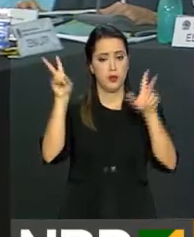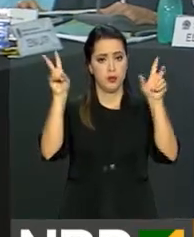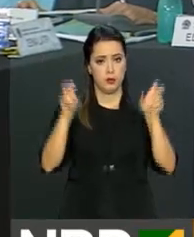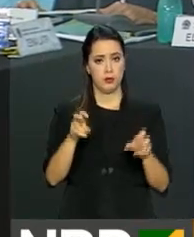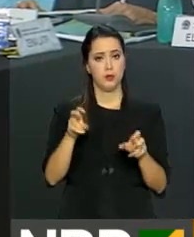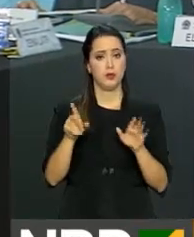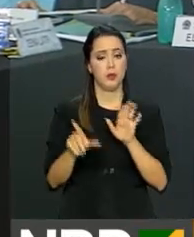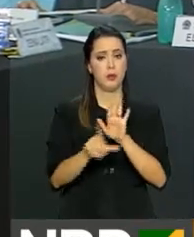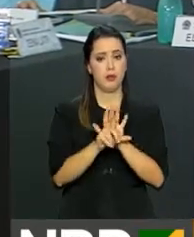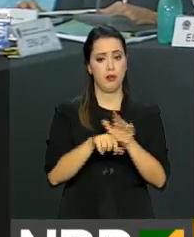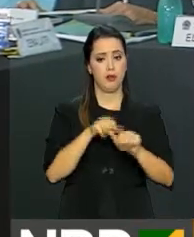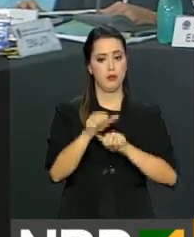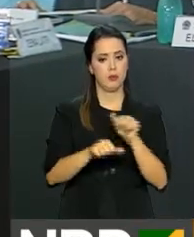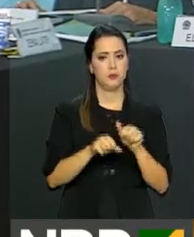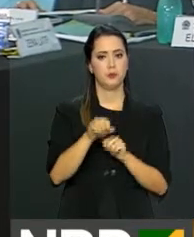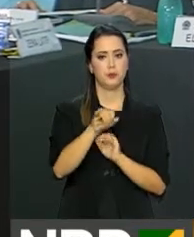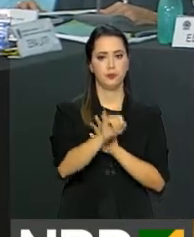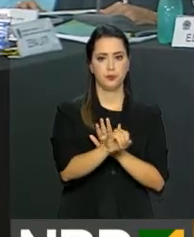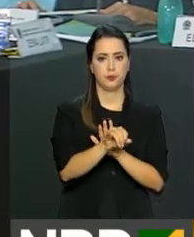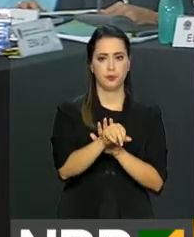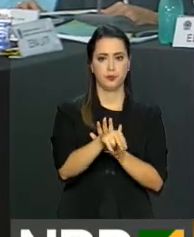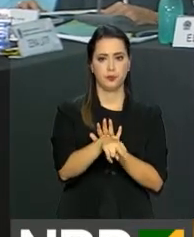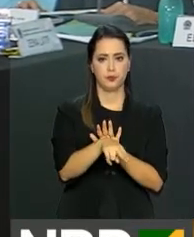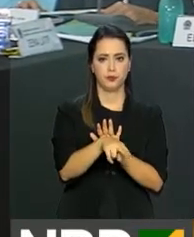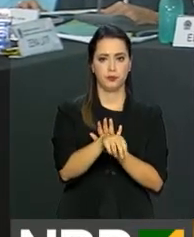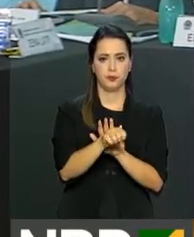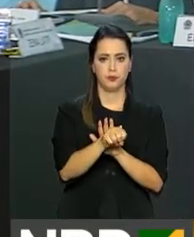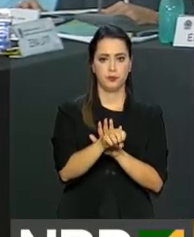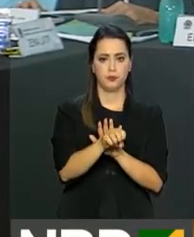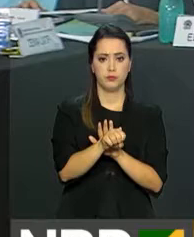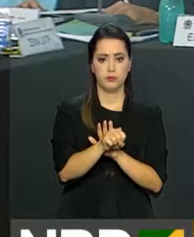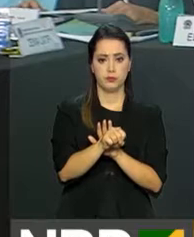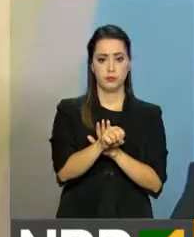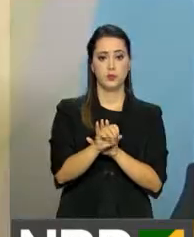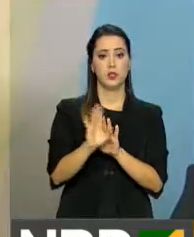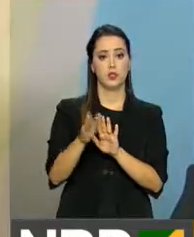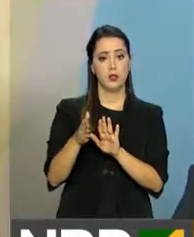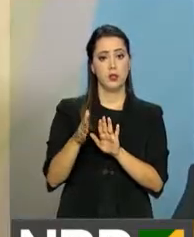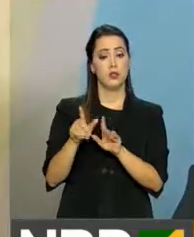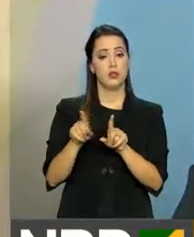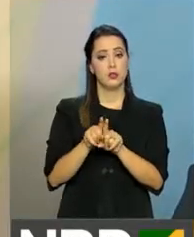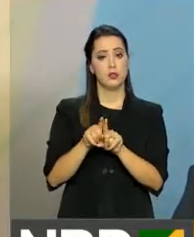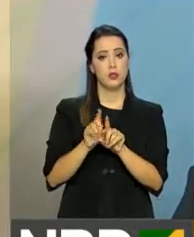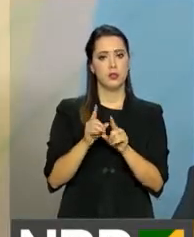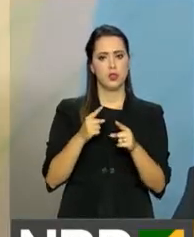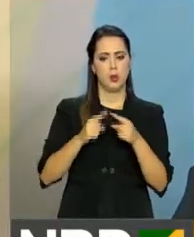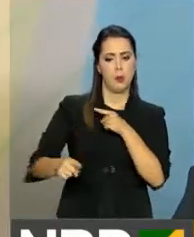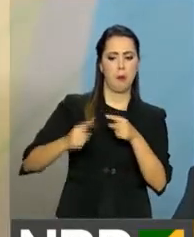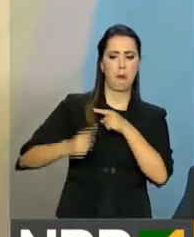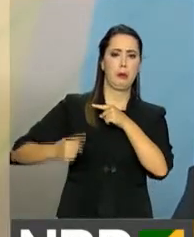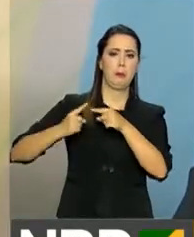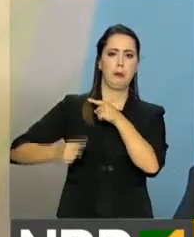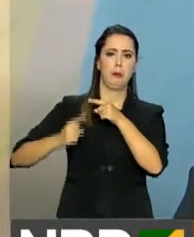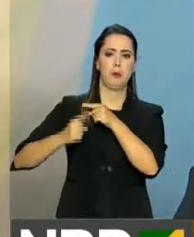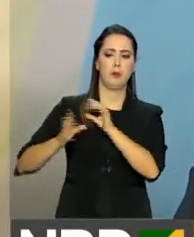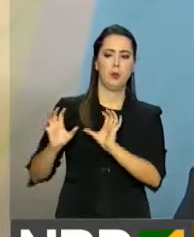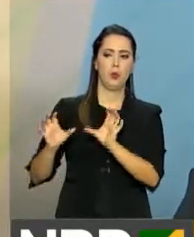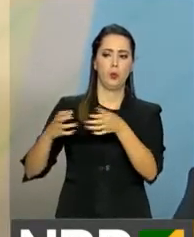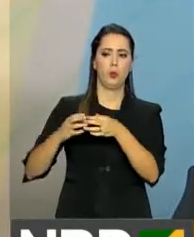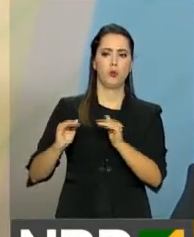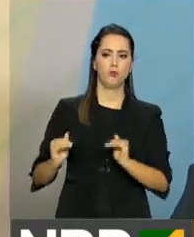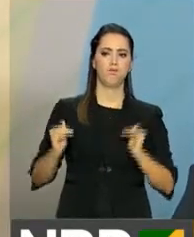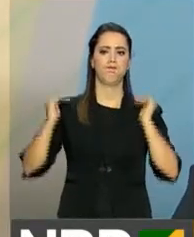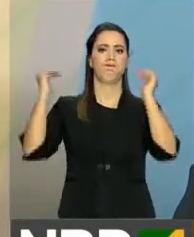reforma da previdência que foi combatida fortemente por setores privilegiados na sociedade brasileira